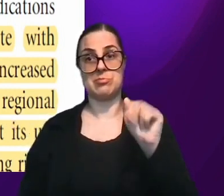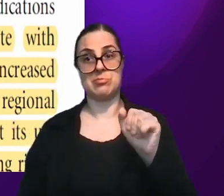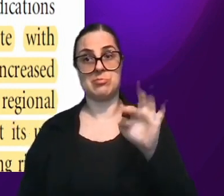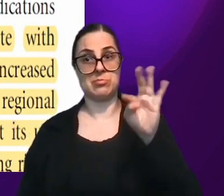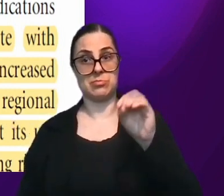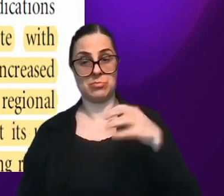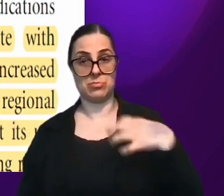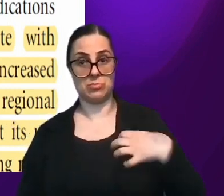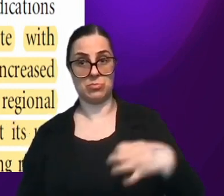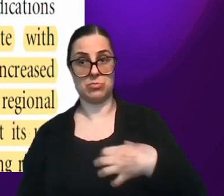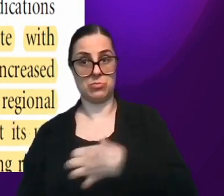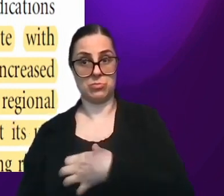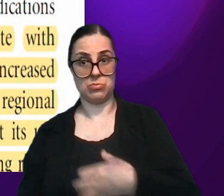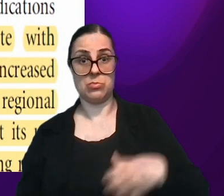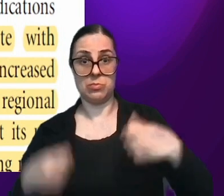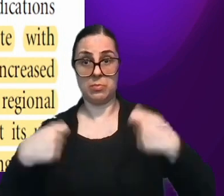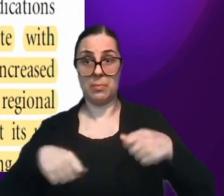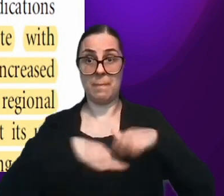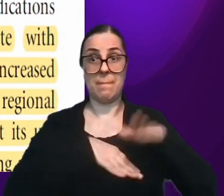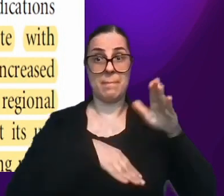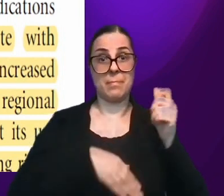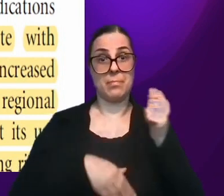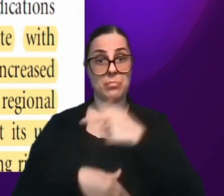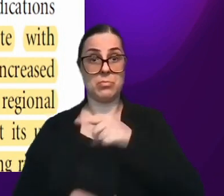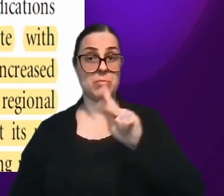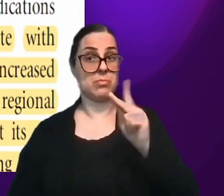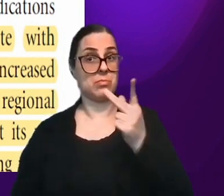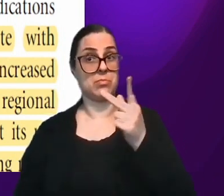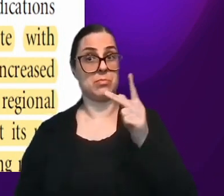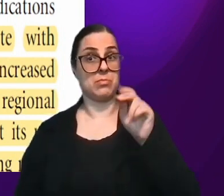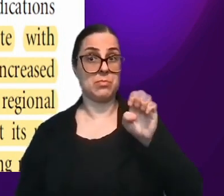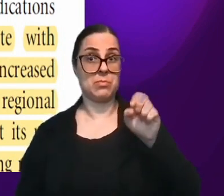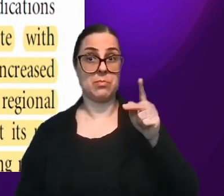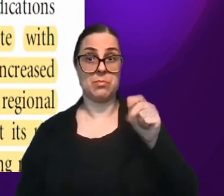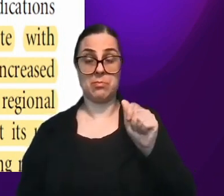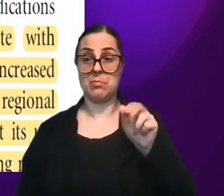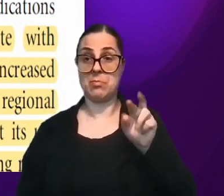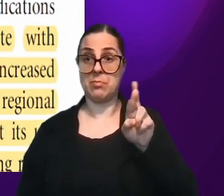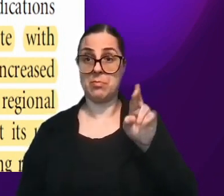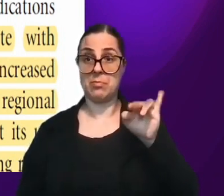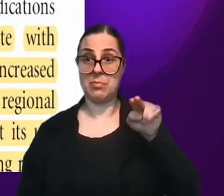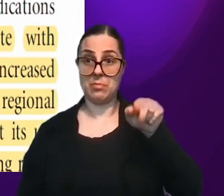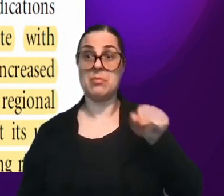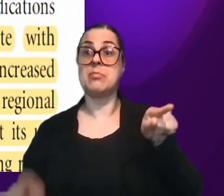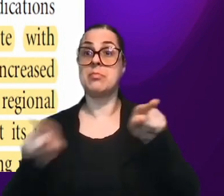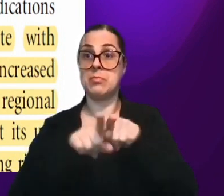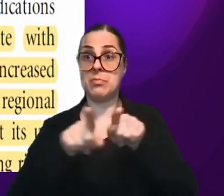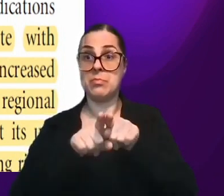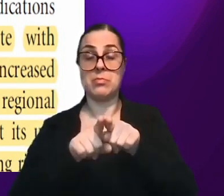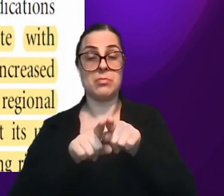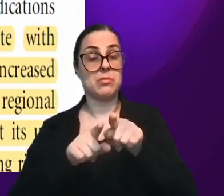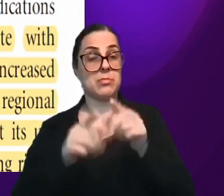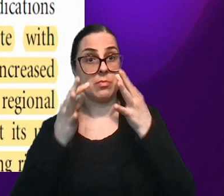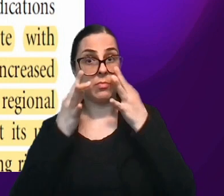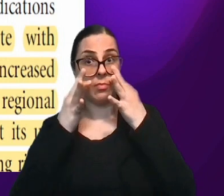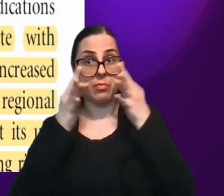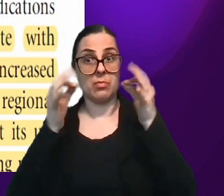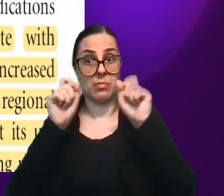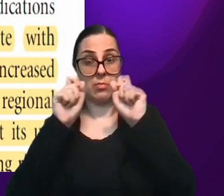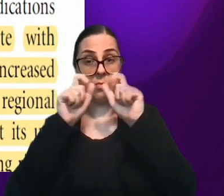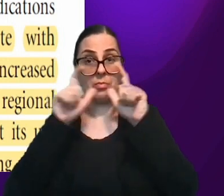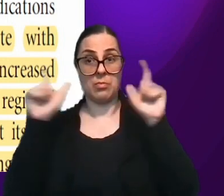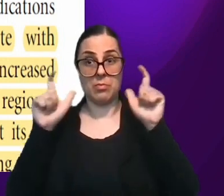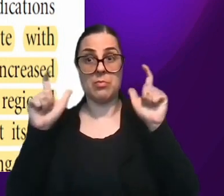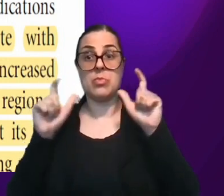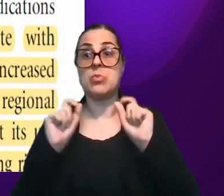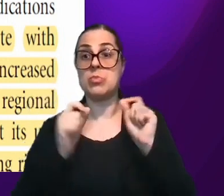no nível 2B, de força de recomendação. E chamando a atenção que os trials randomizados, que são